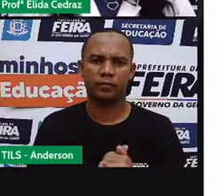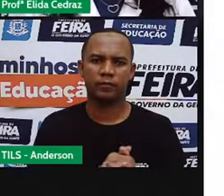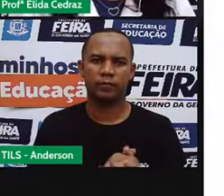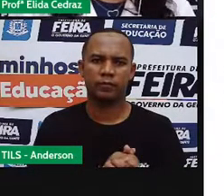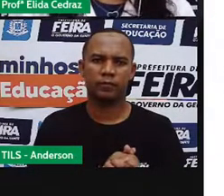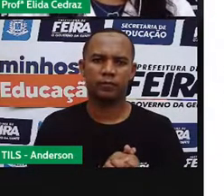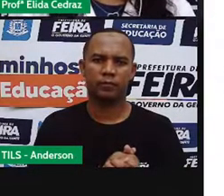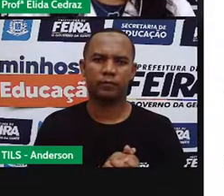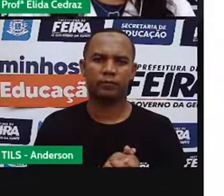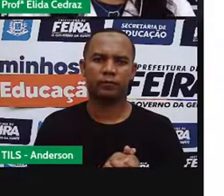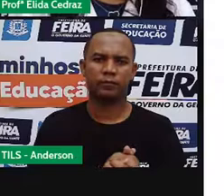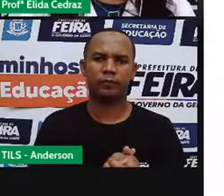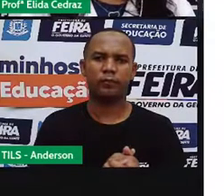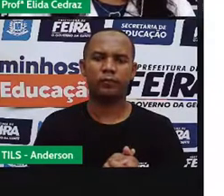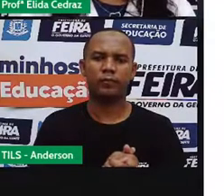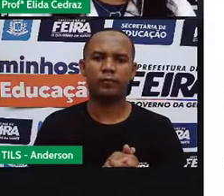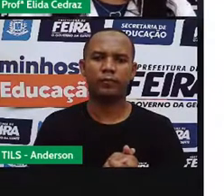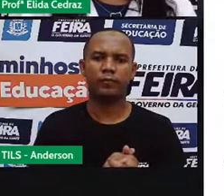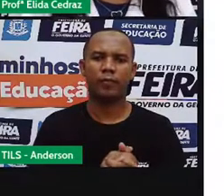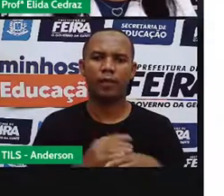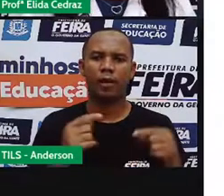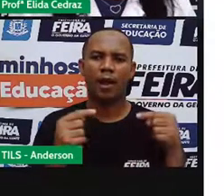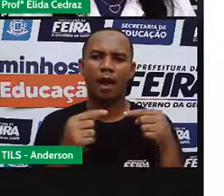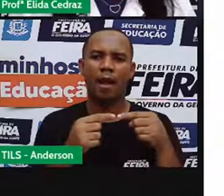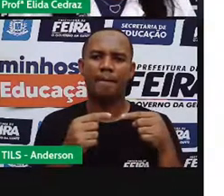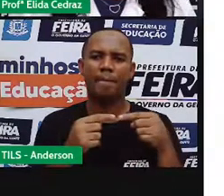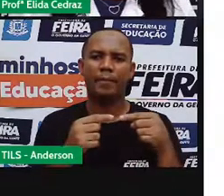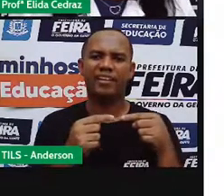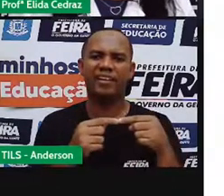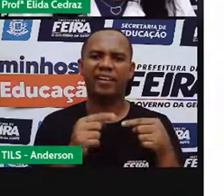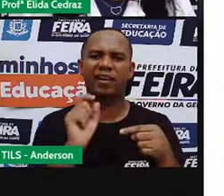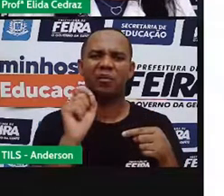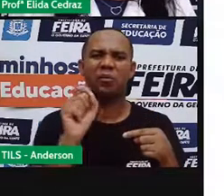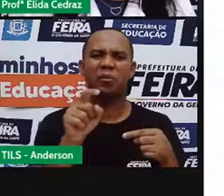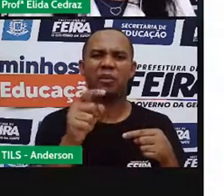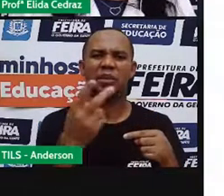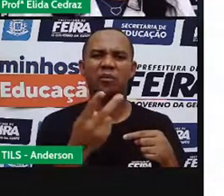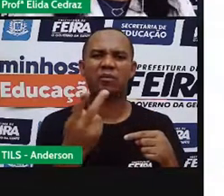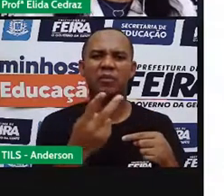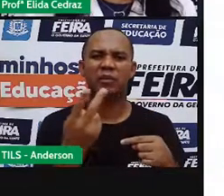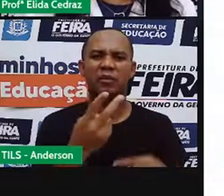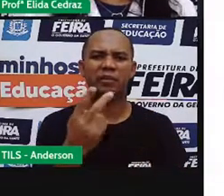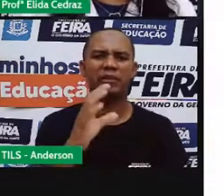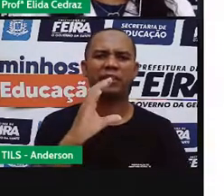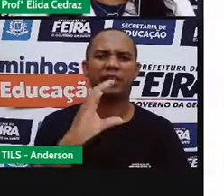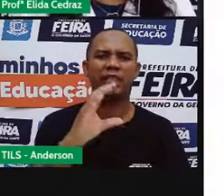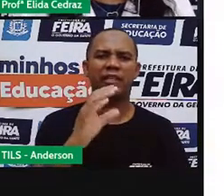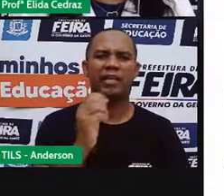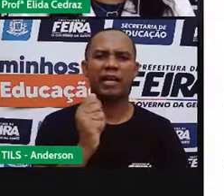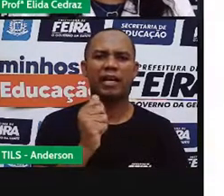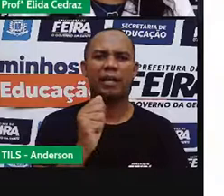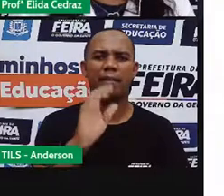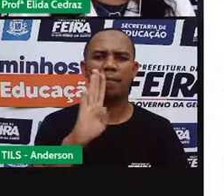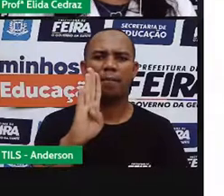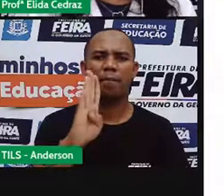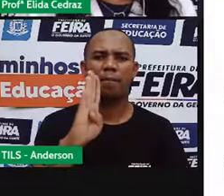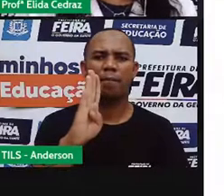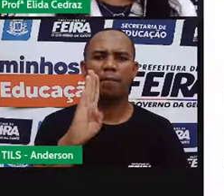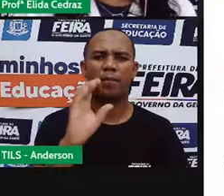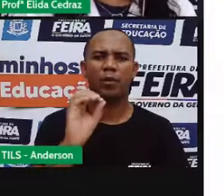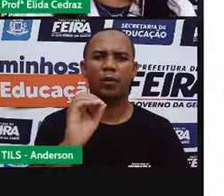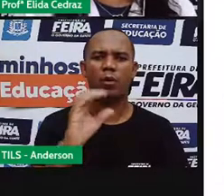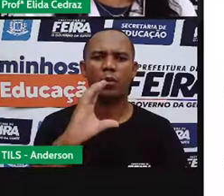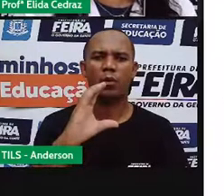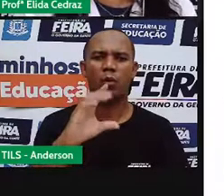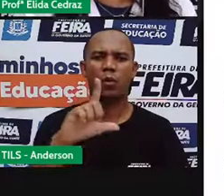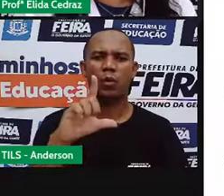E o caboclo e a cabocla, tem o que a ver? O que, que eles fizeram? Bom, essas duas imagens. O